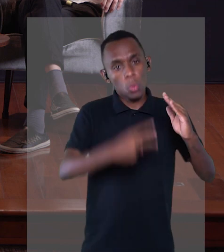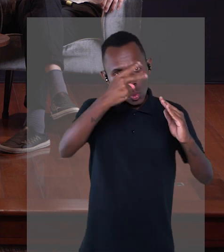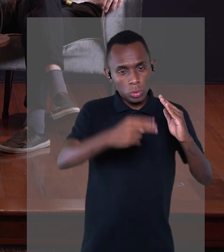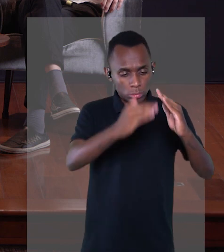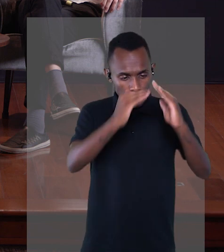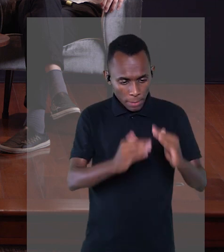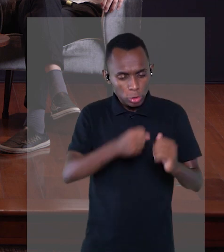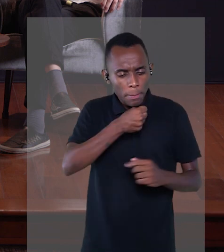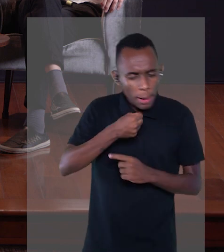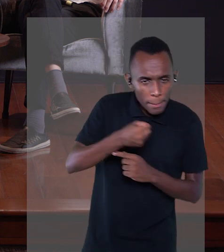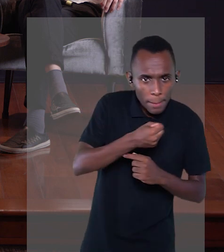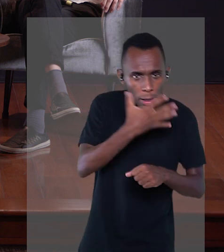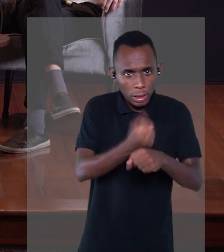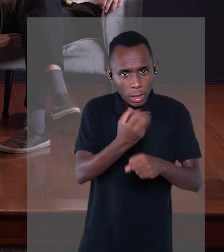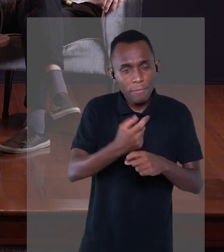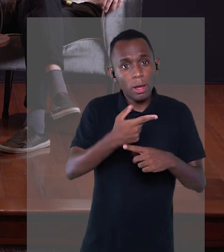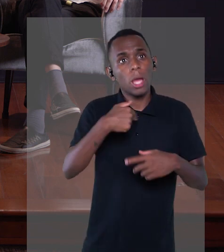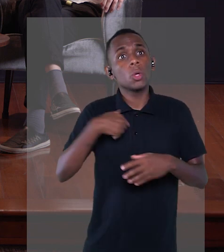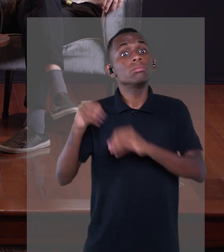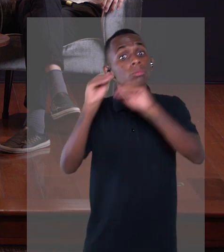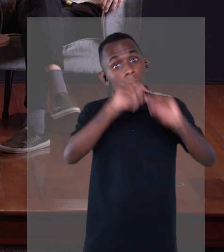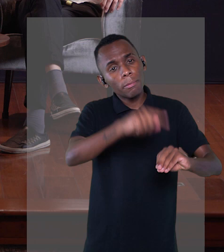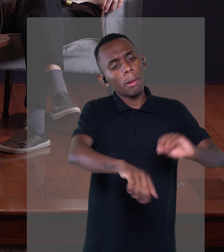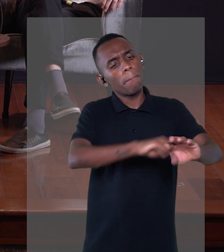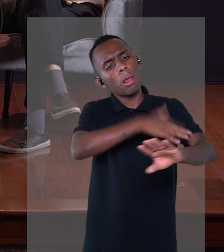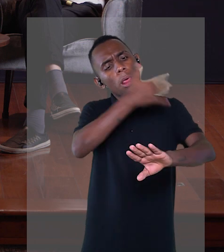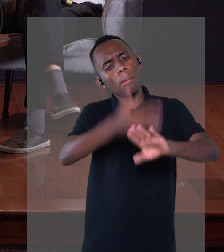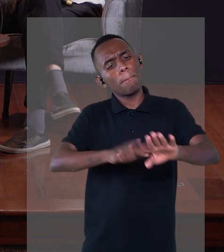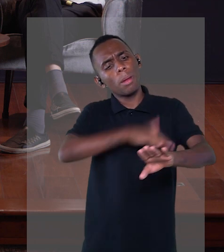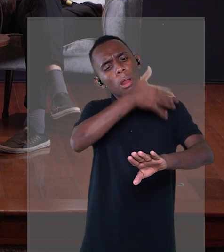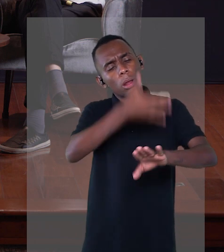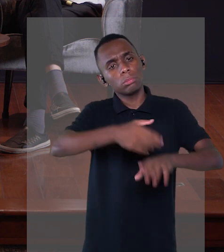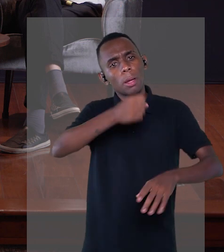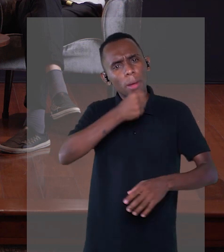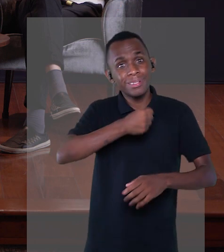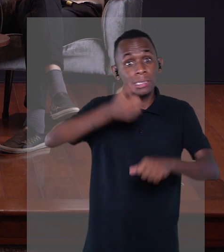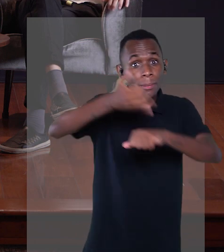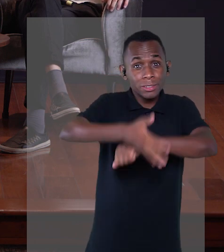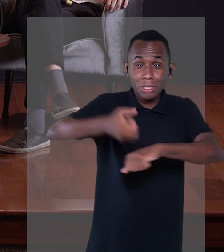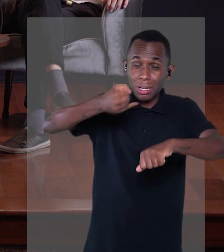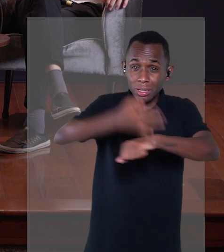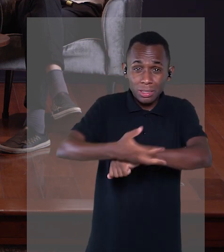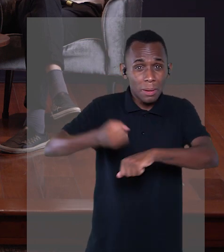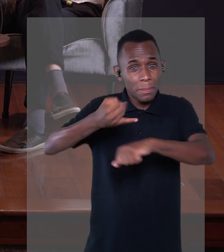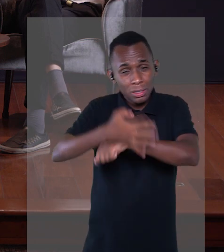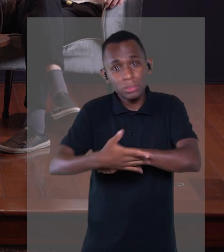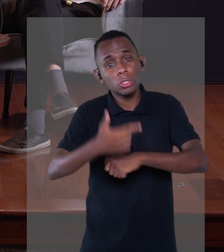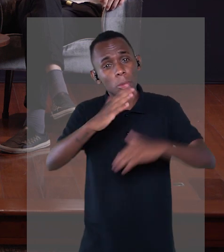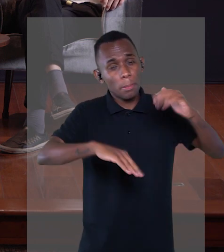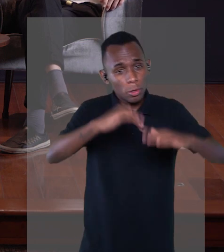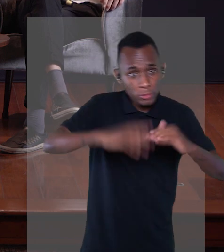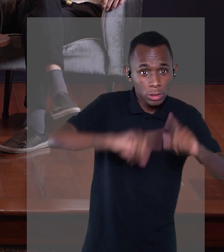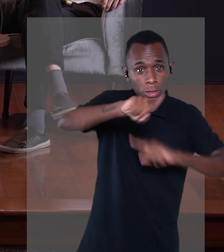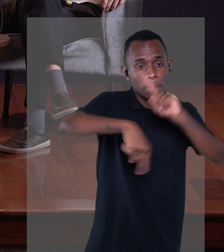era o estúdio, e eu me mudava para lá, ficava com ele direto. Até madrugada, estúdio, os músicos e tudo, e